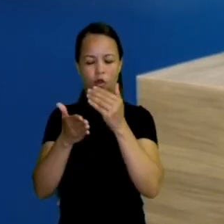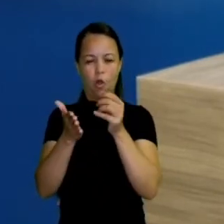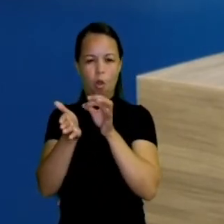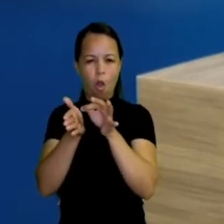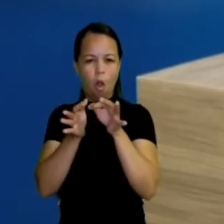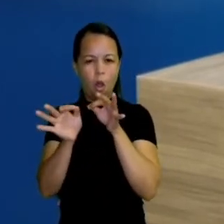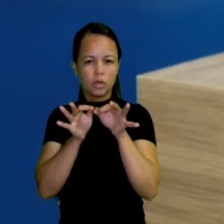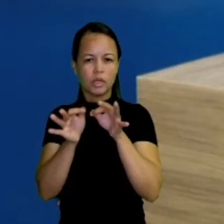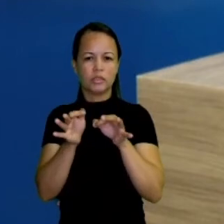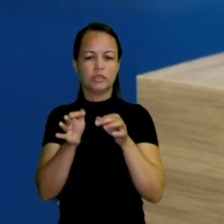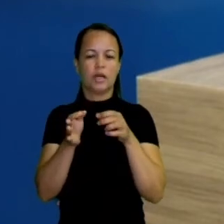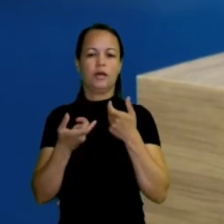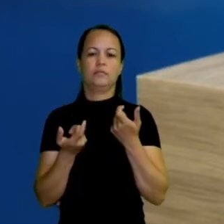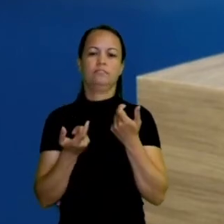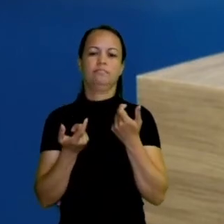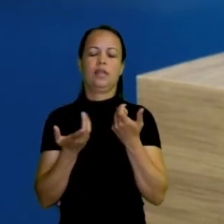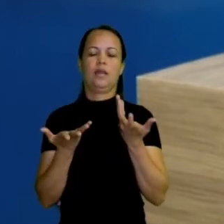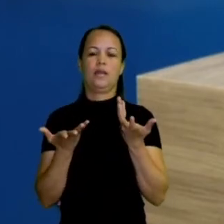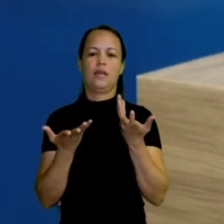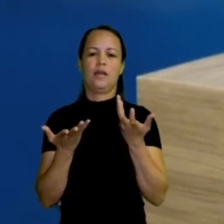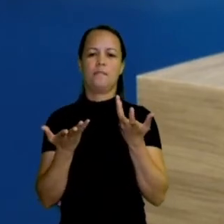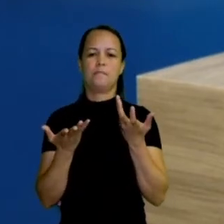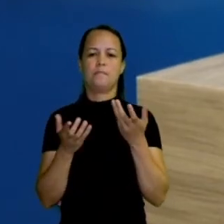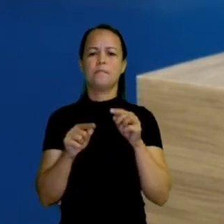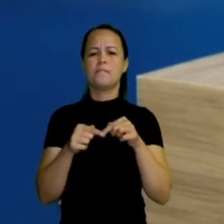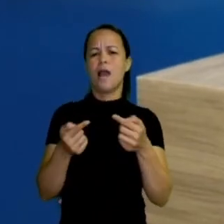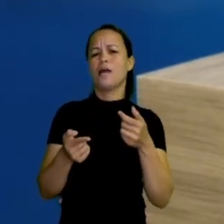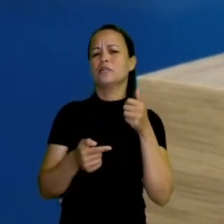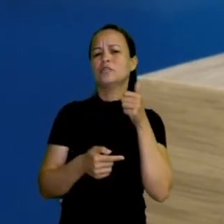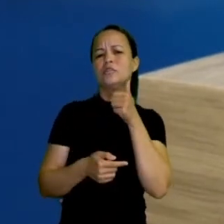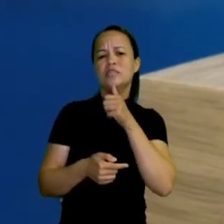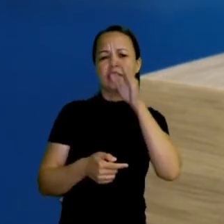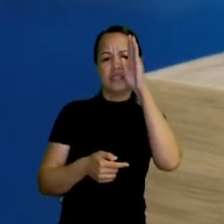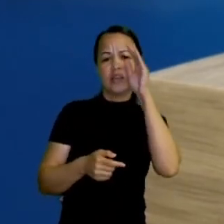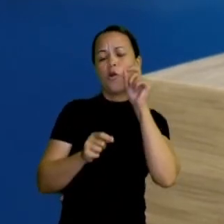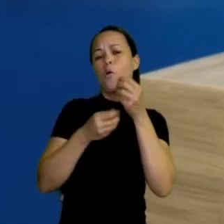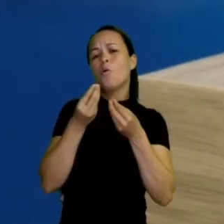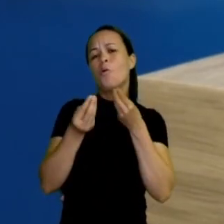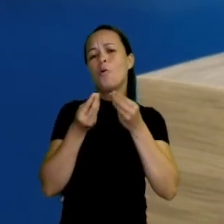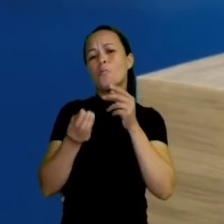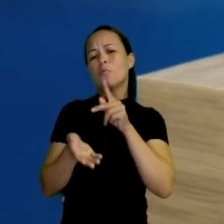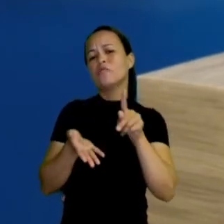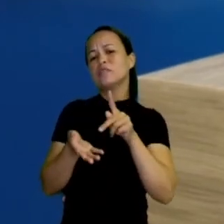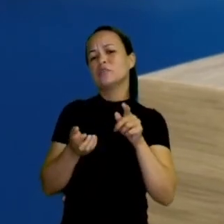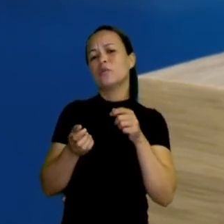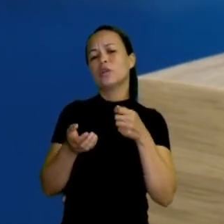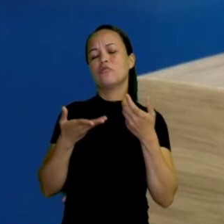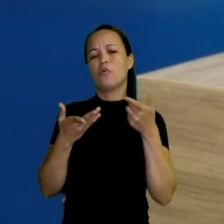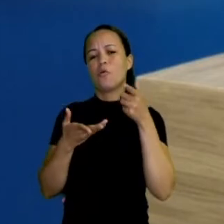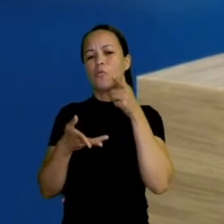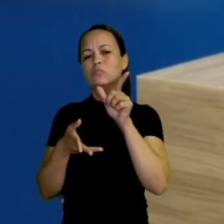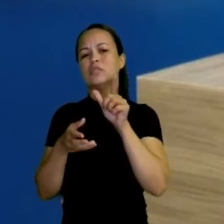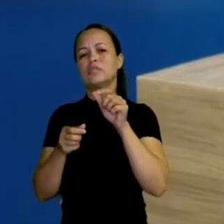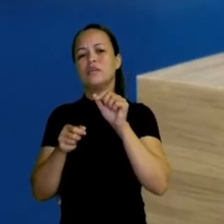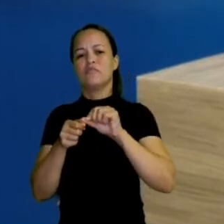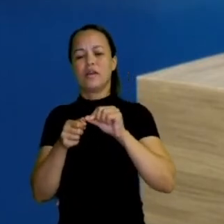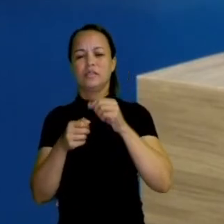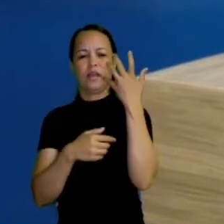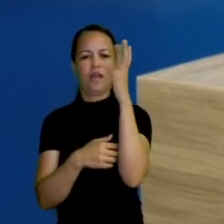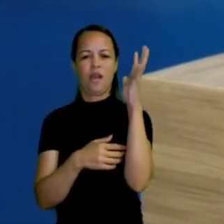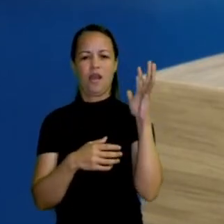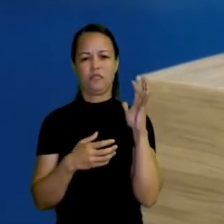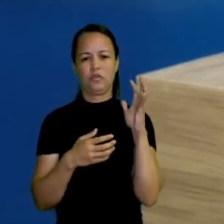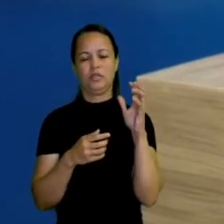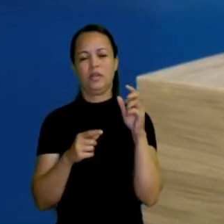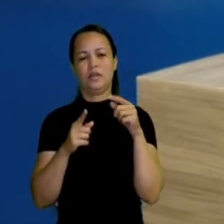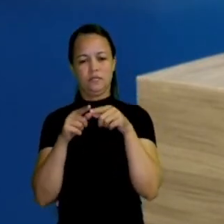vou fazer essa árvore? Não precisa você desenhar a árvore, você desenha lá o caulezinho, ou senão faz os quadradinhos e